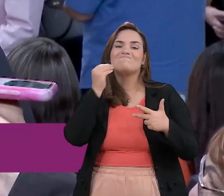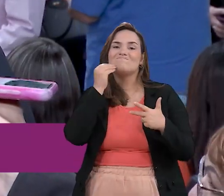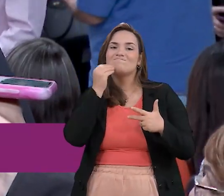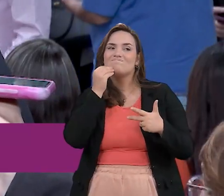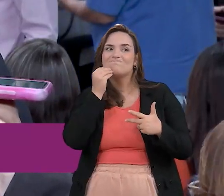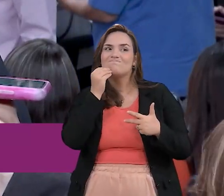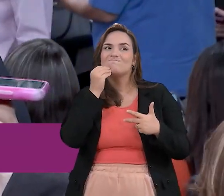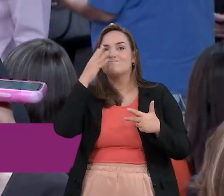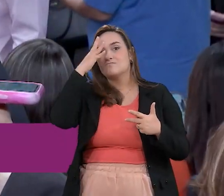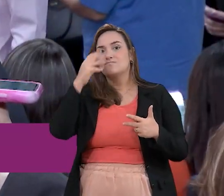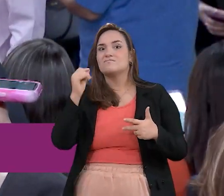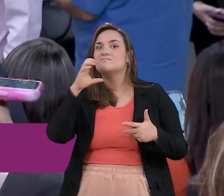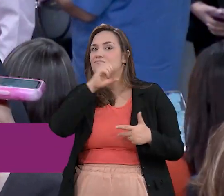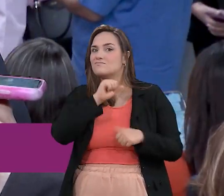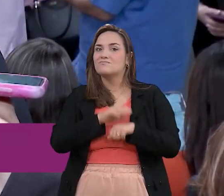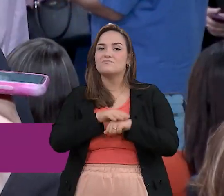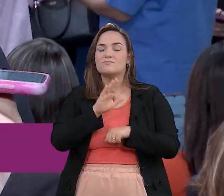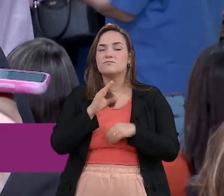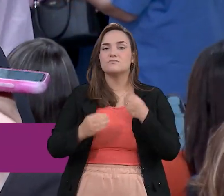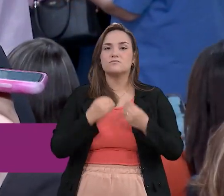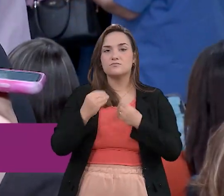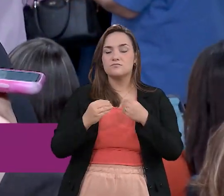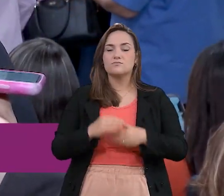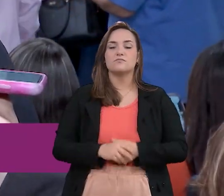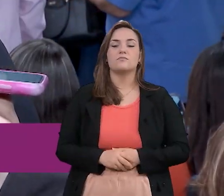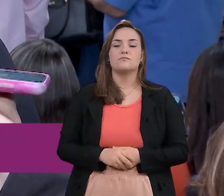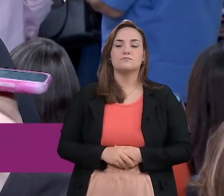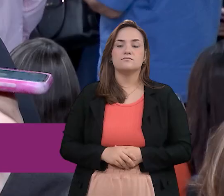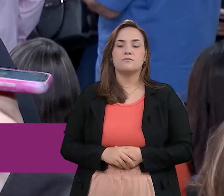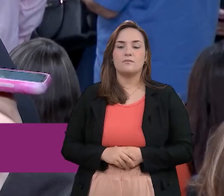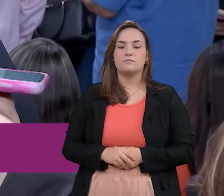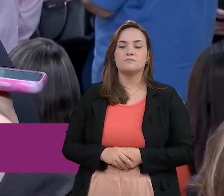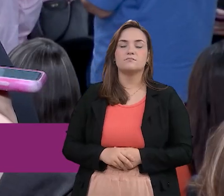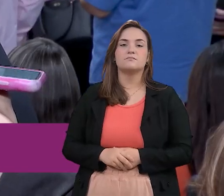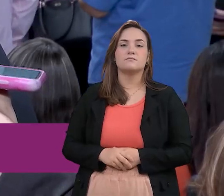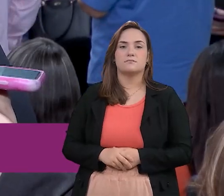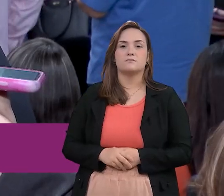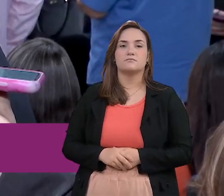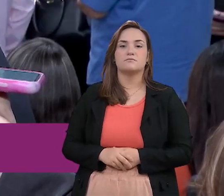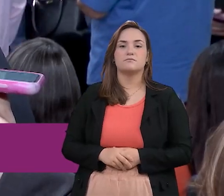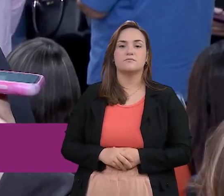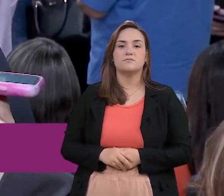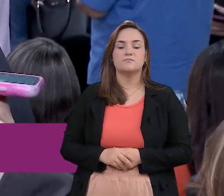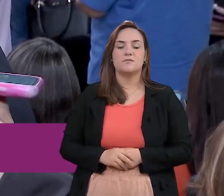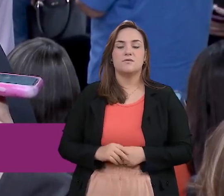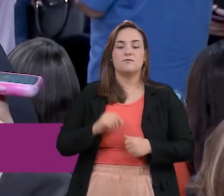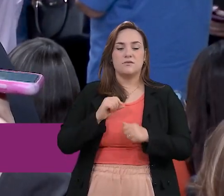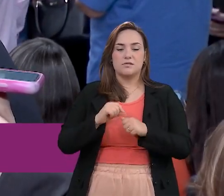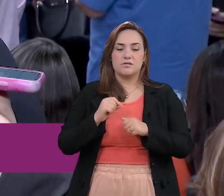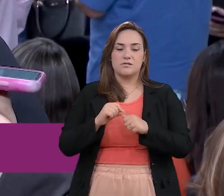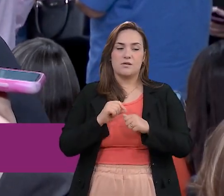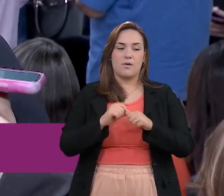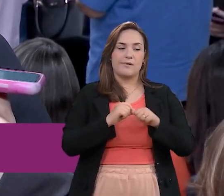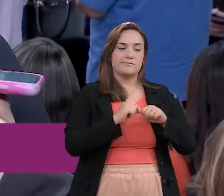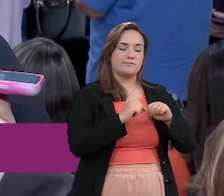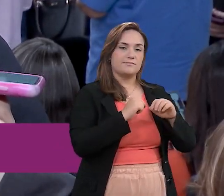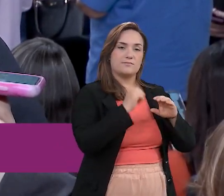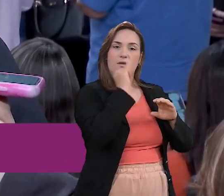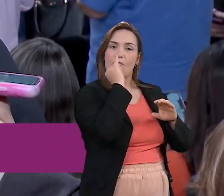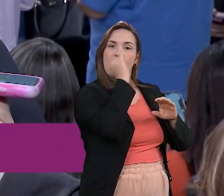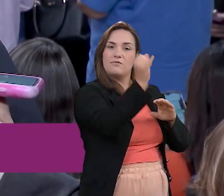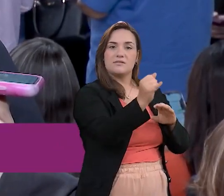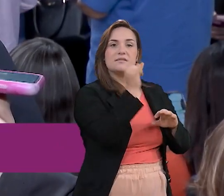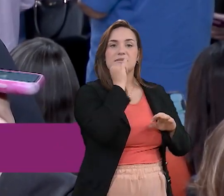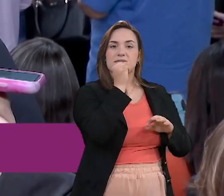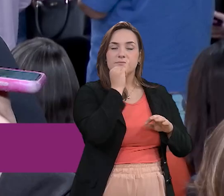interfira de uma forma mais efetiva eh e isso seria a através da regulamentação de uma comunicação